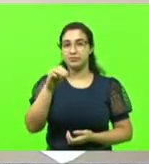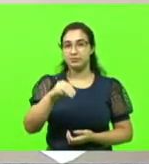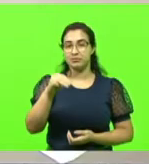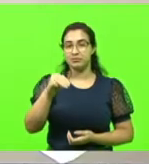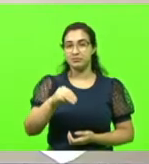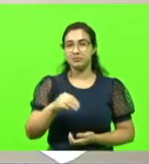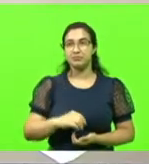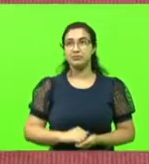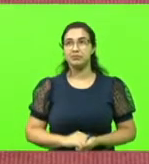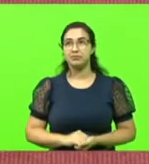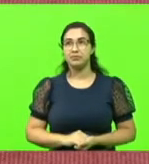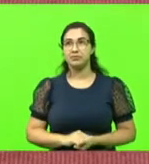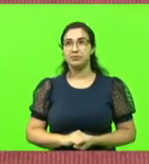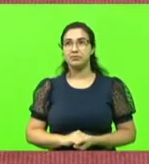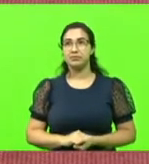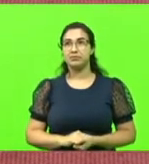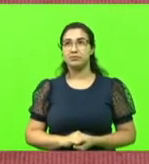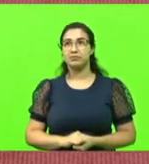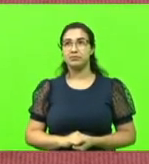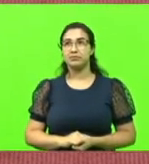Lima.